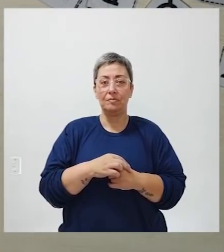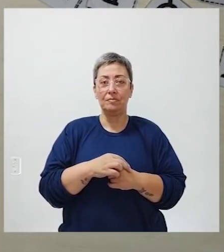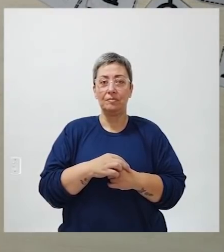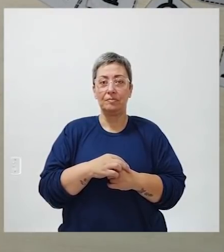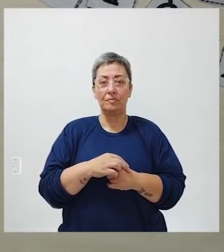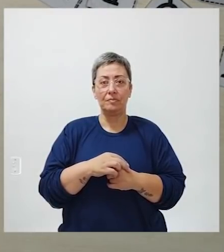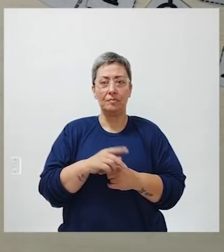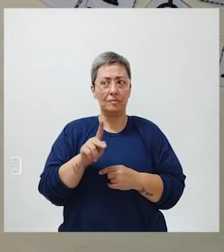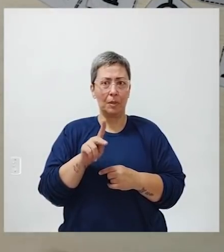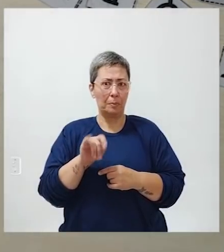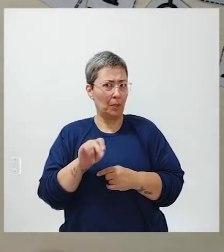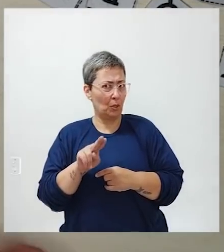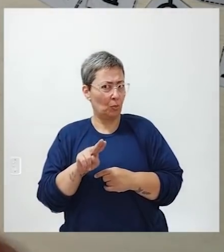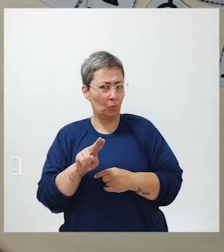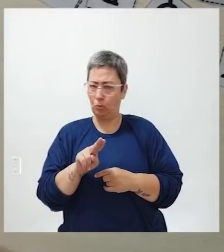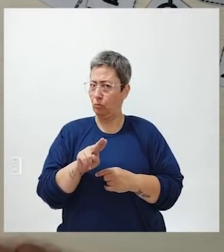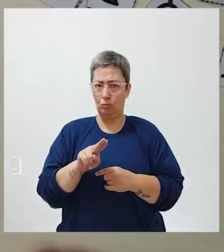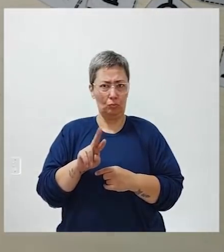Não é piu.